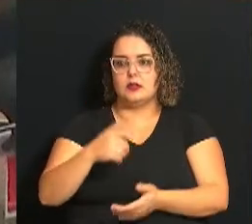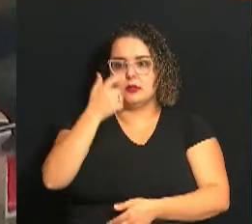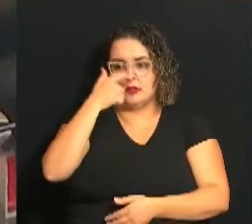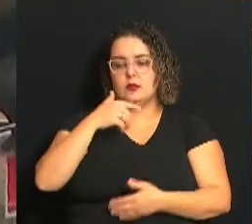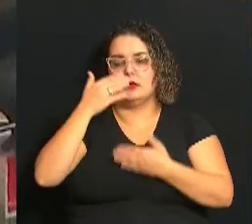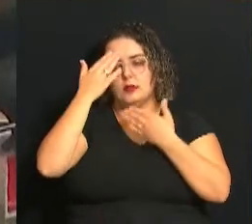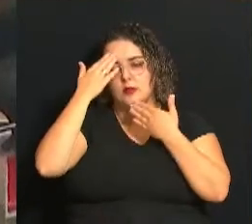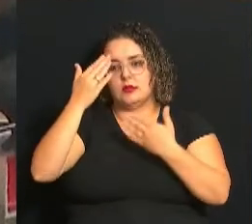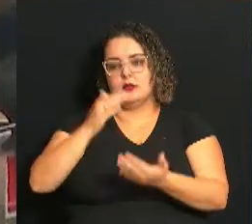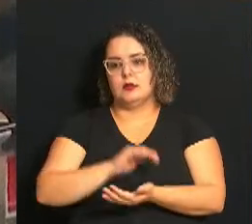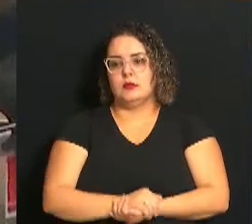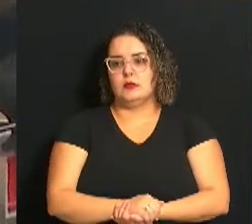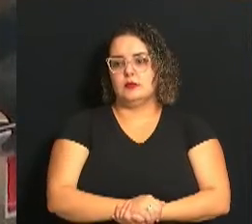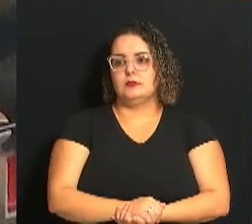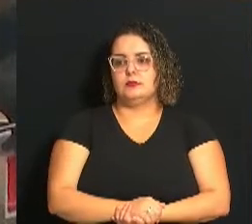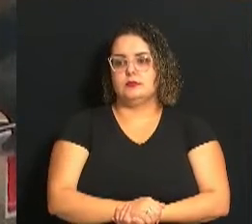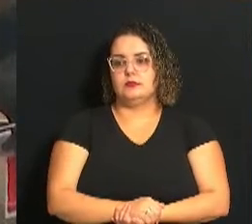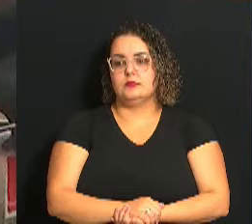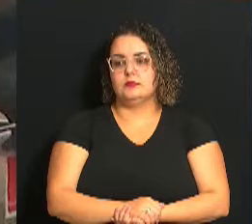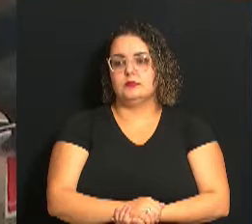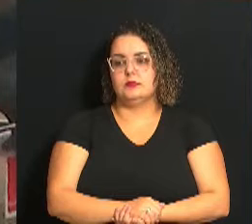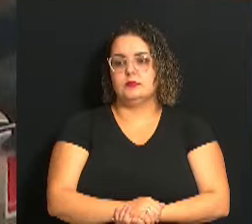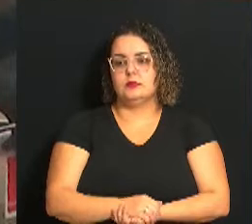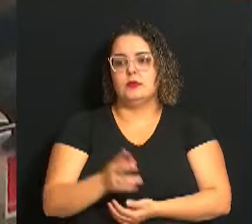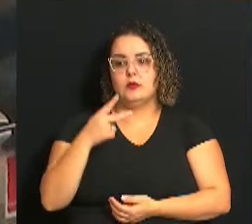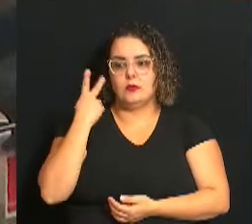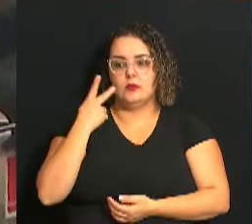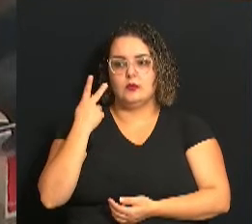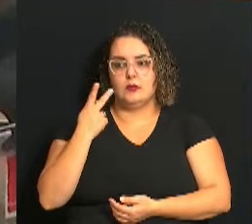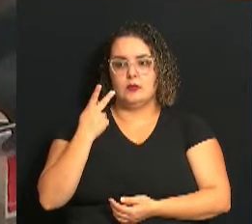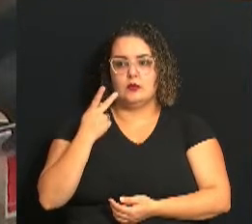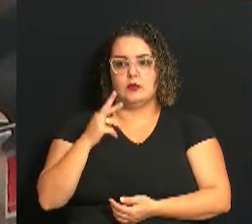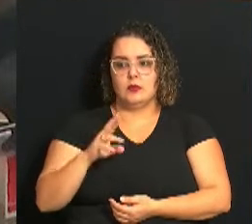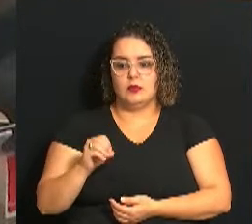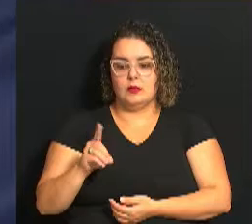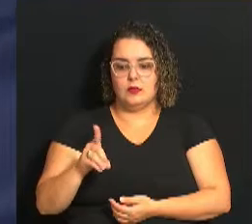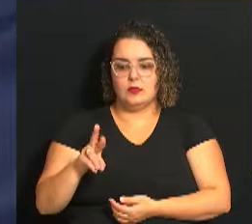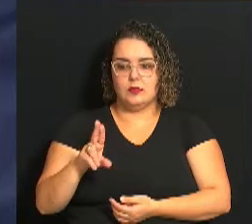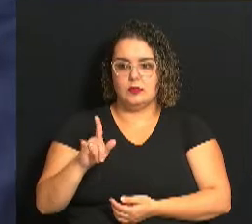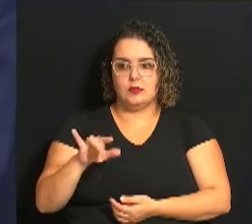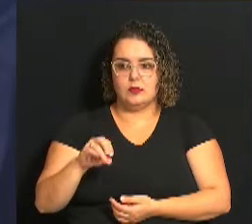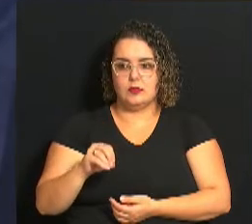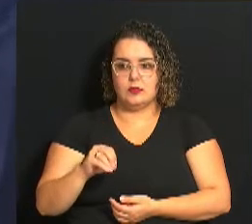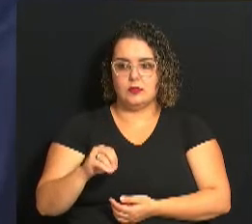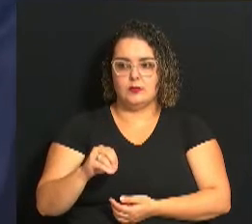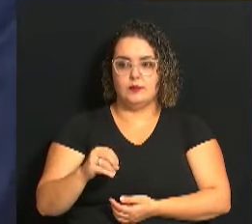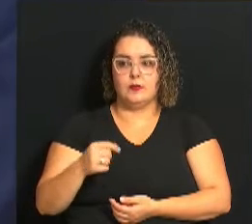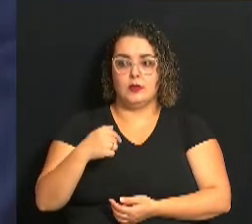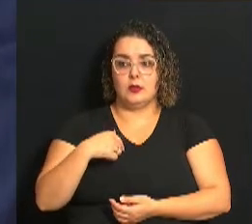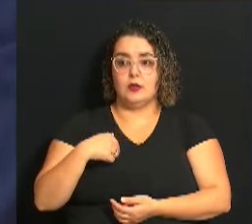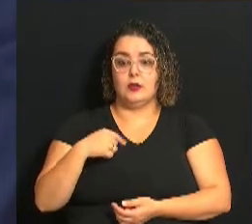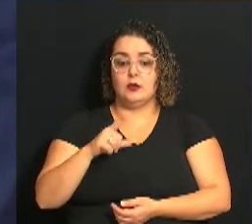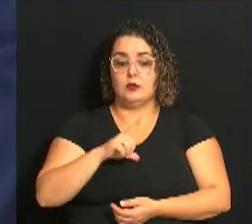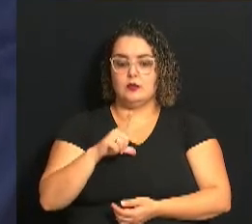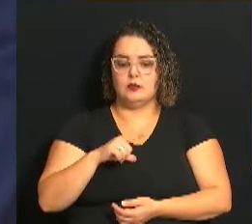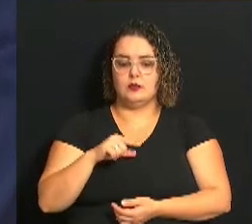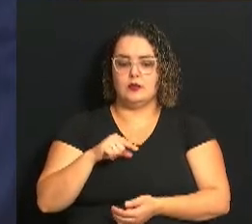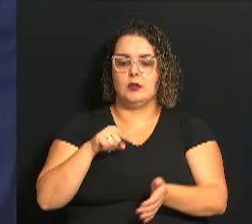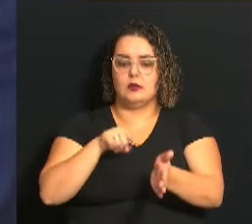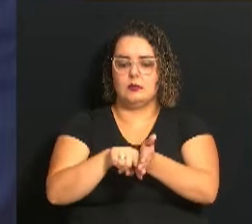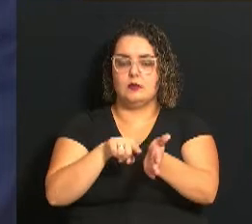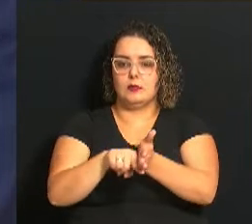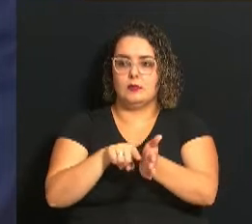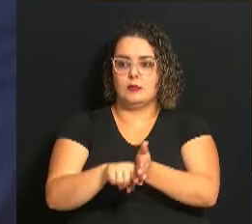como vereador também, como o Rodrigo falou do Distrito do Campo Grande, secretário, eu tenho a minha indagação, que é referente às